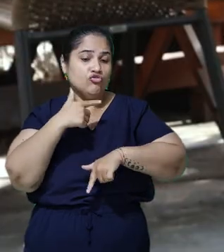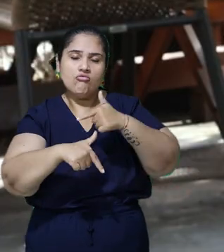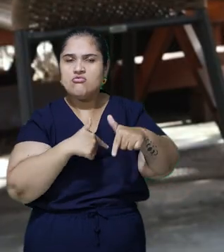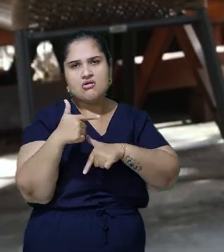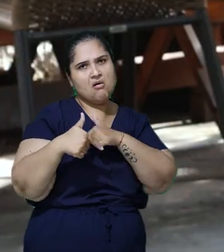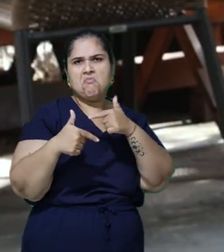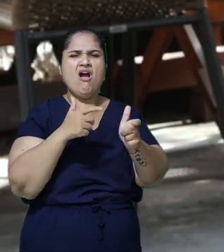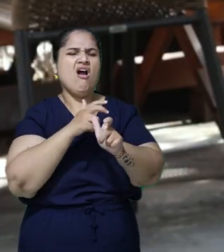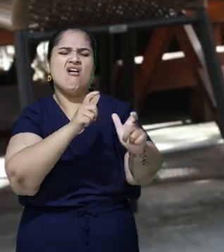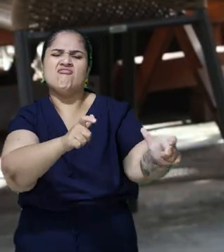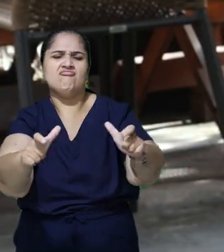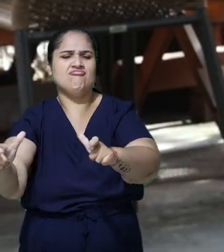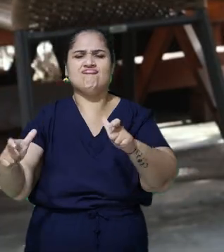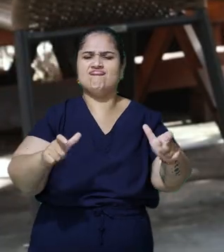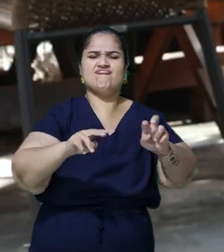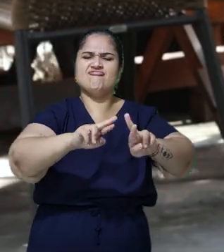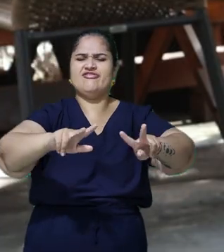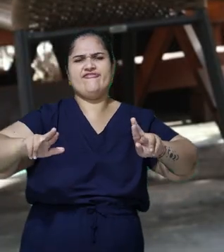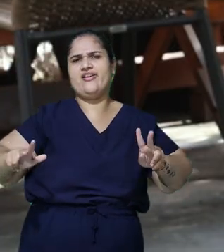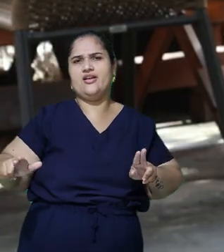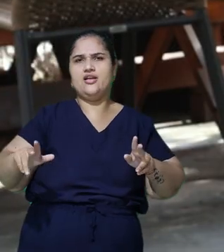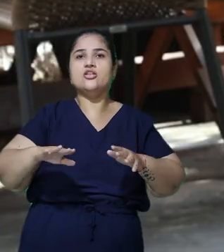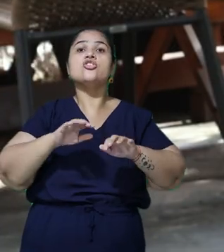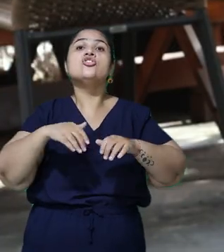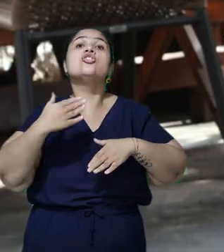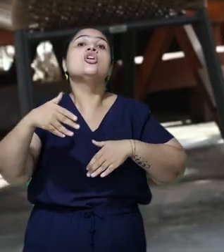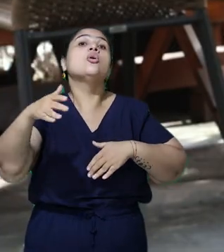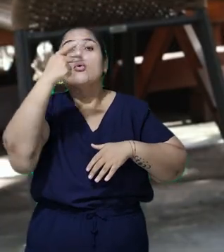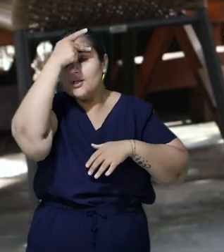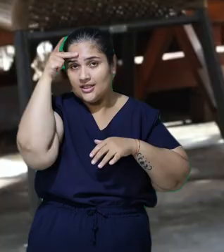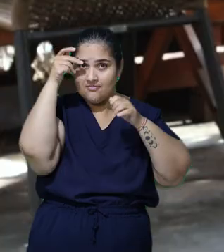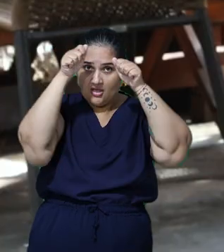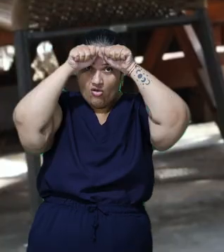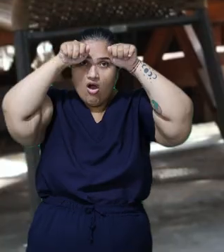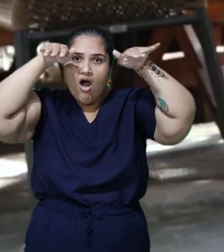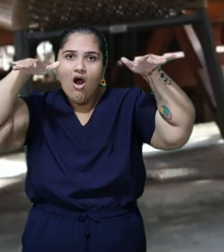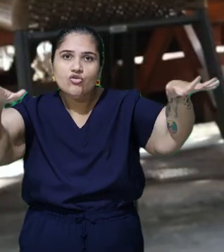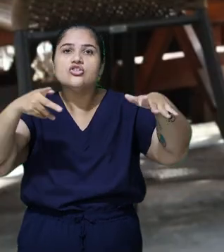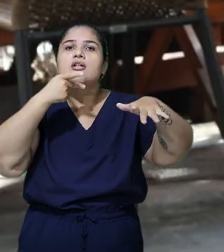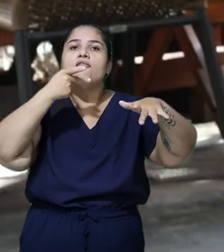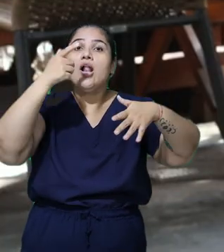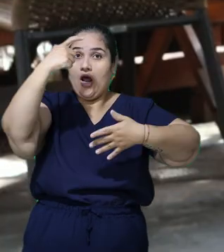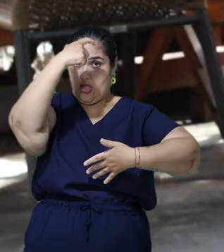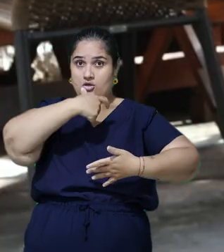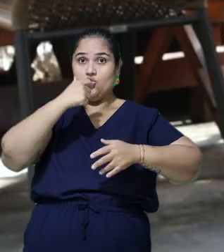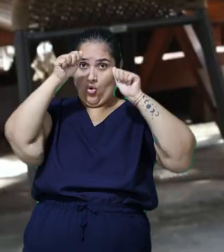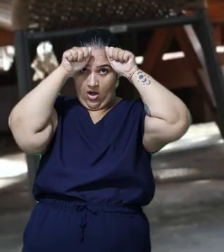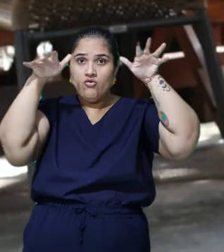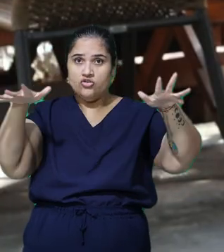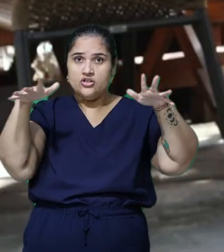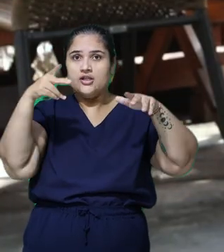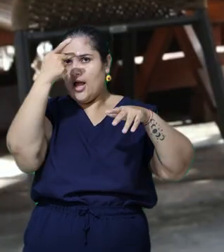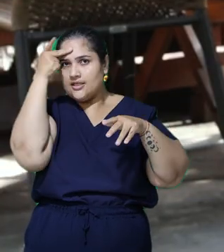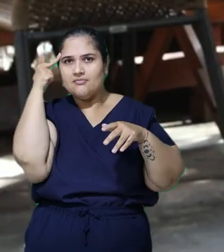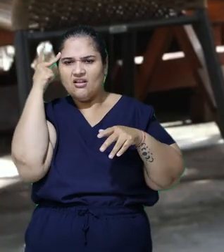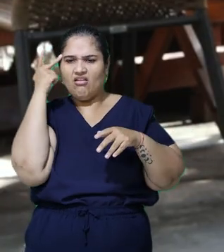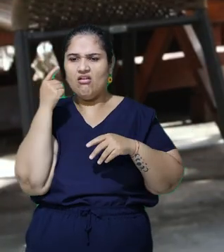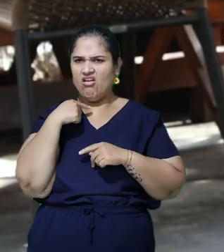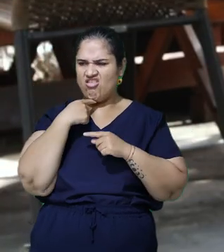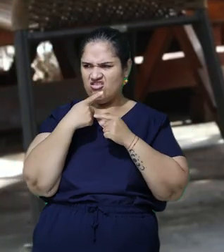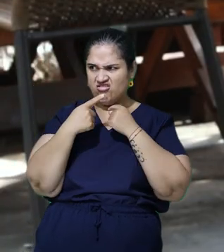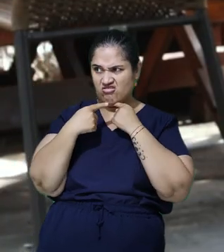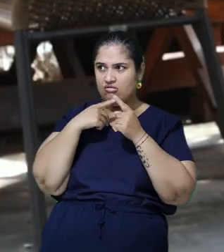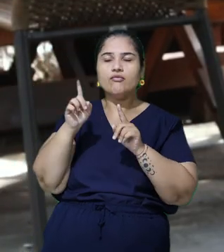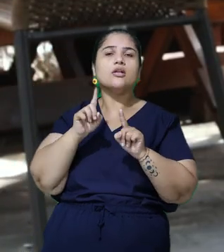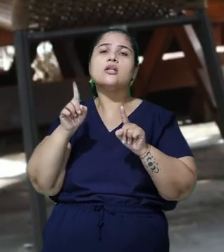eles forem, né? Que quando eles falarem que são autistas, as pessoas não duvidem, mas que eles só acolham, que é isso que a gente